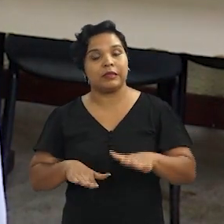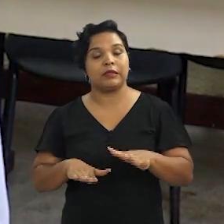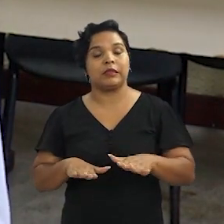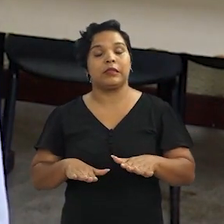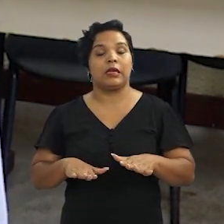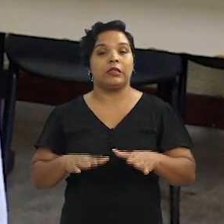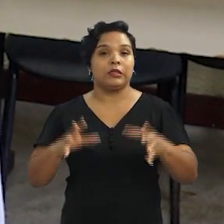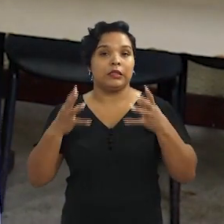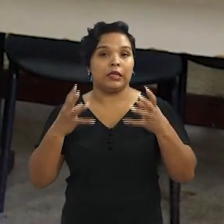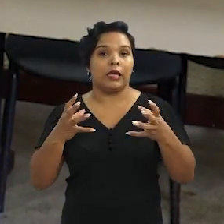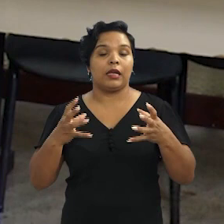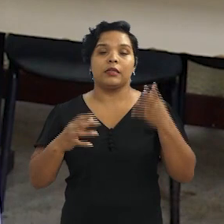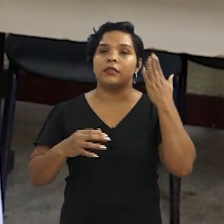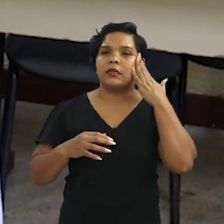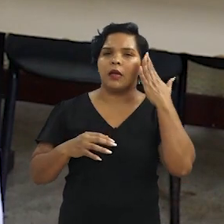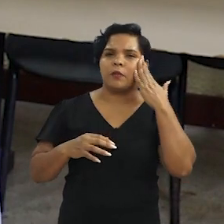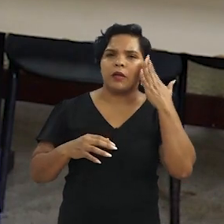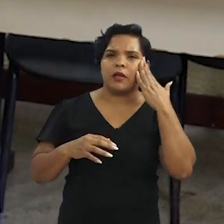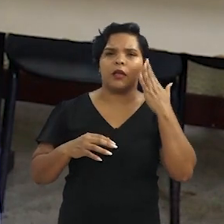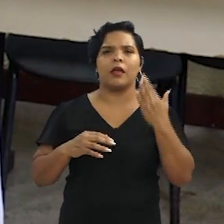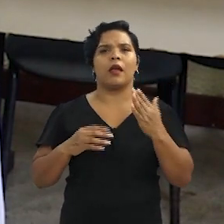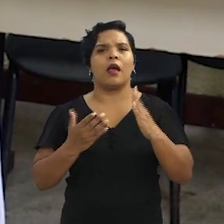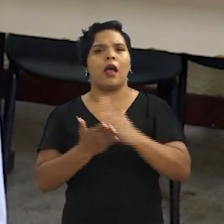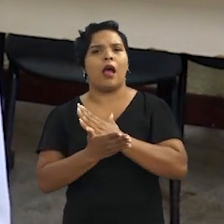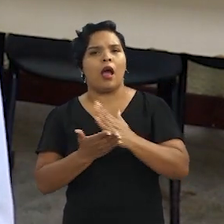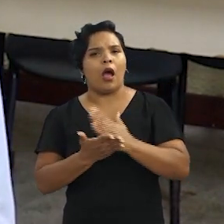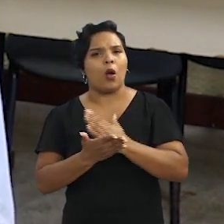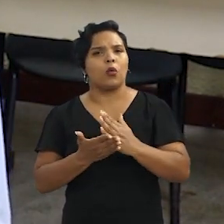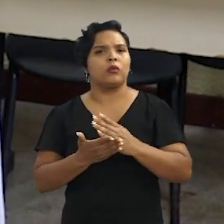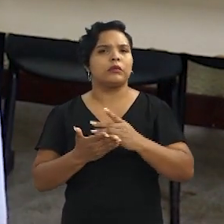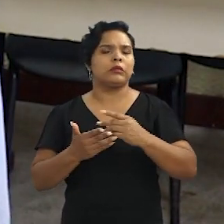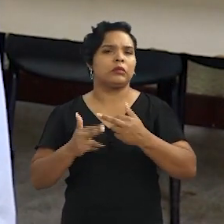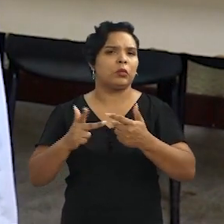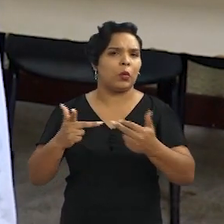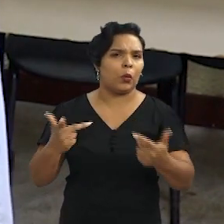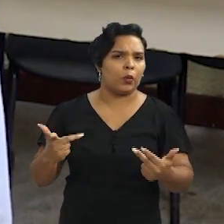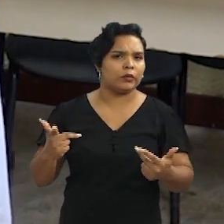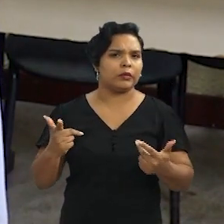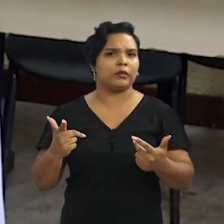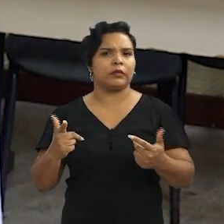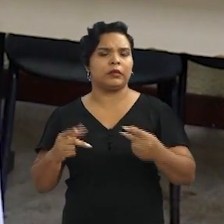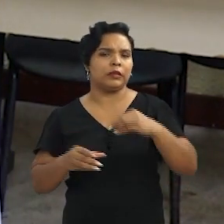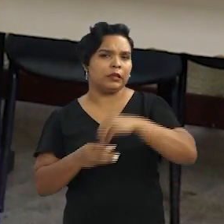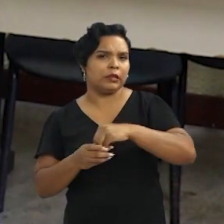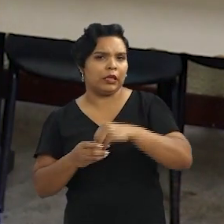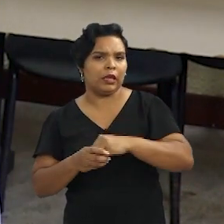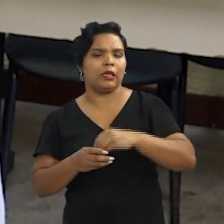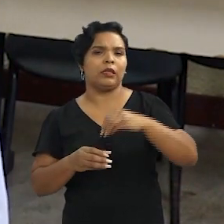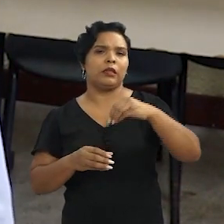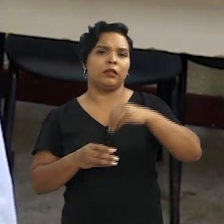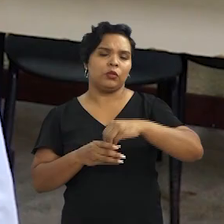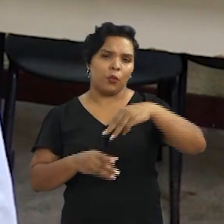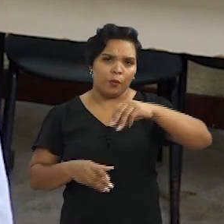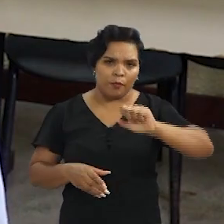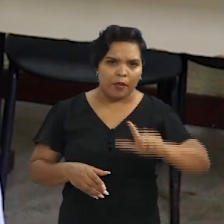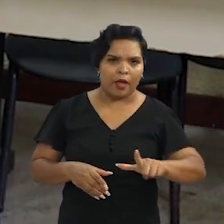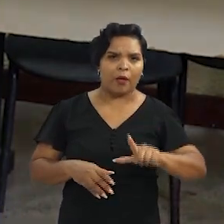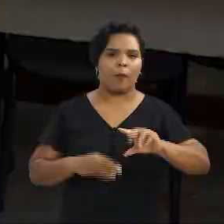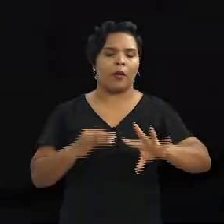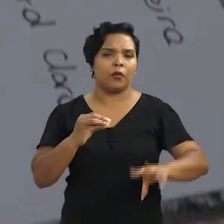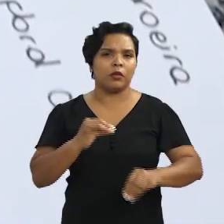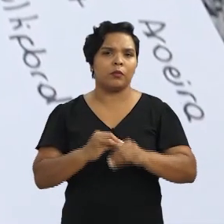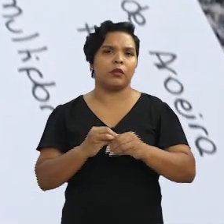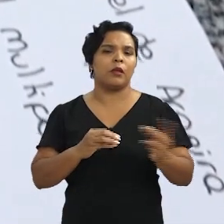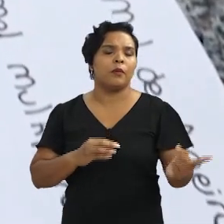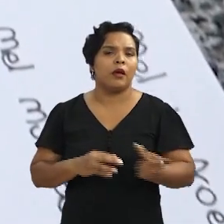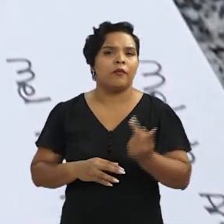gente pretende identificar, né, alguns minerais, alguns compostos fenólicos nesse mel